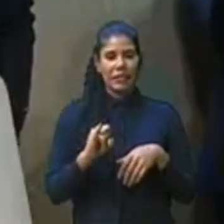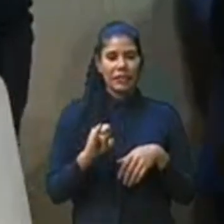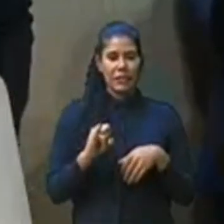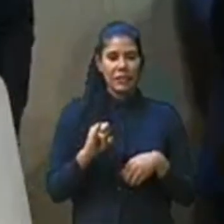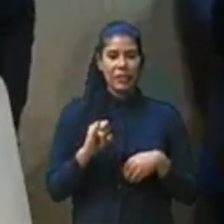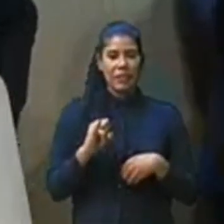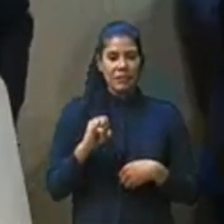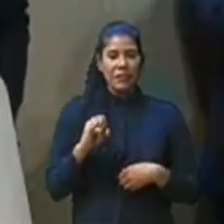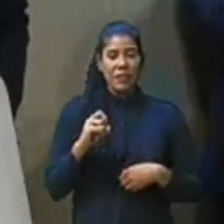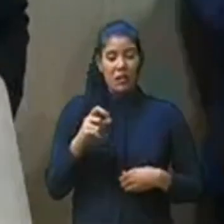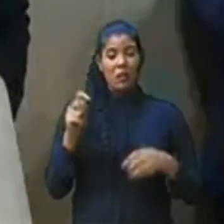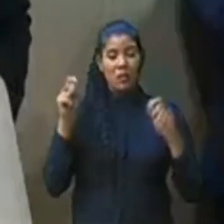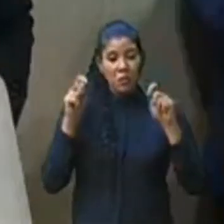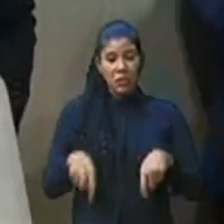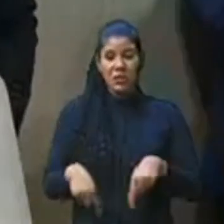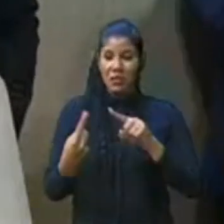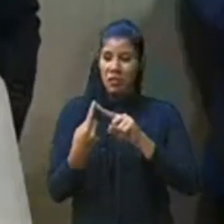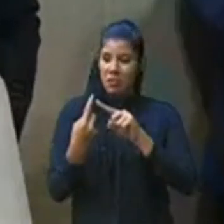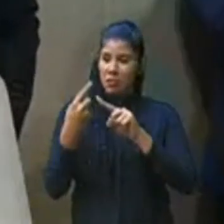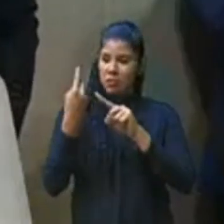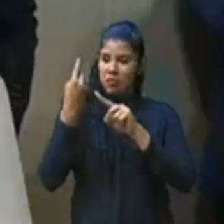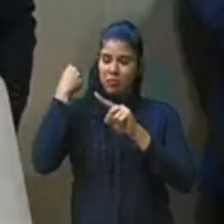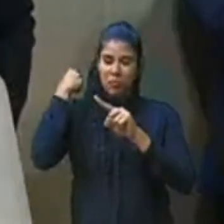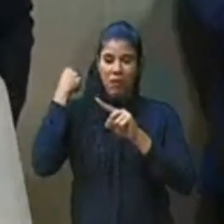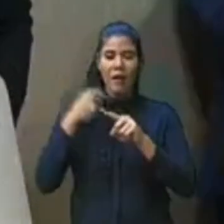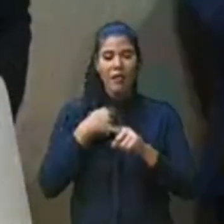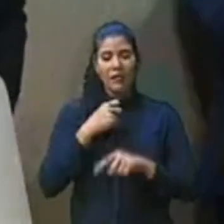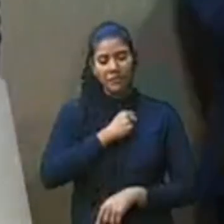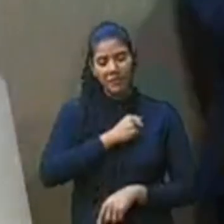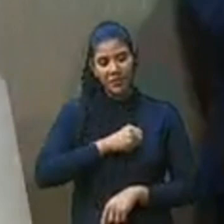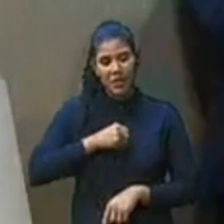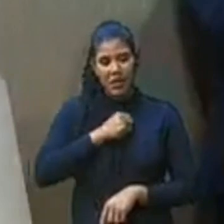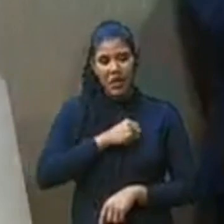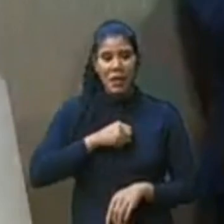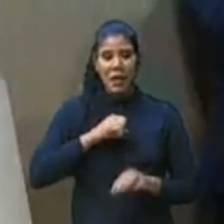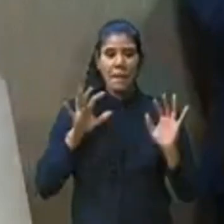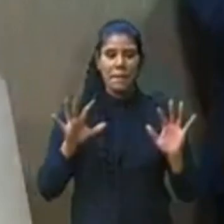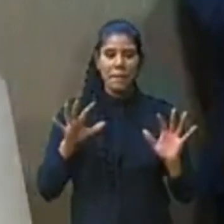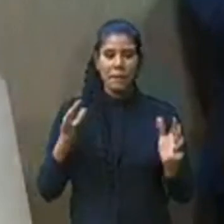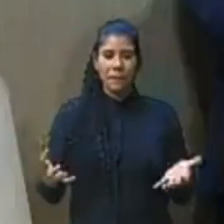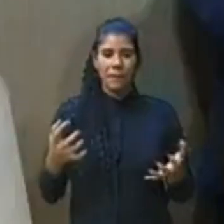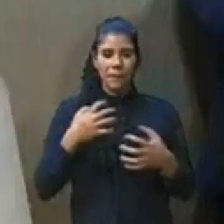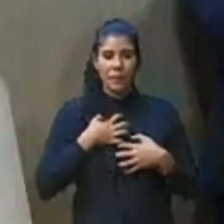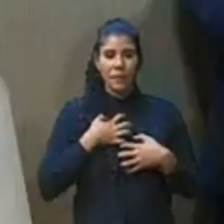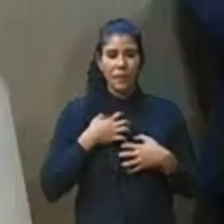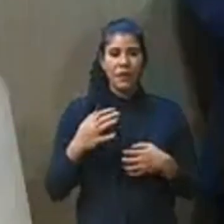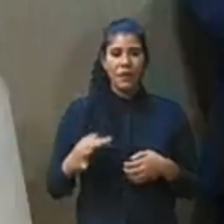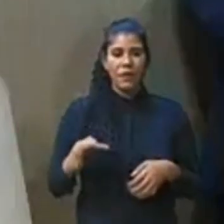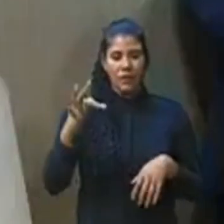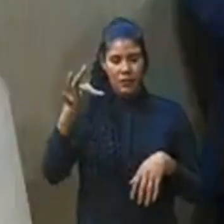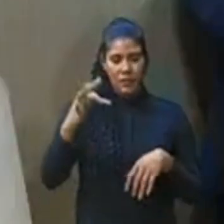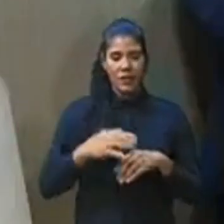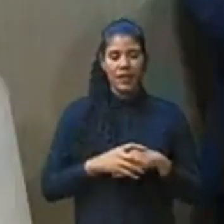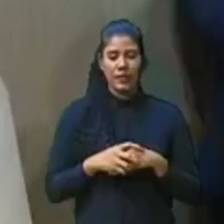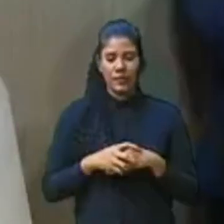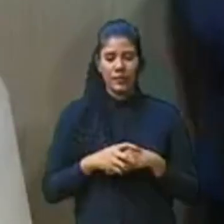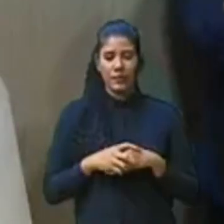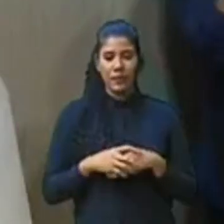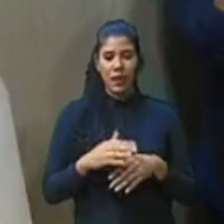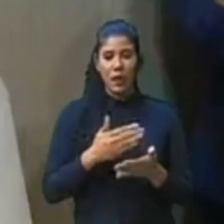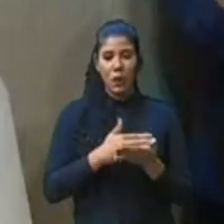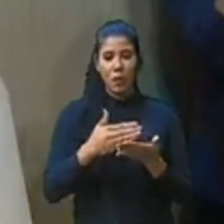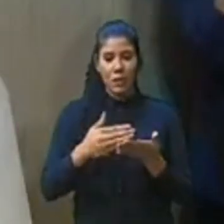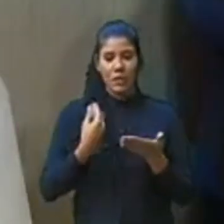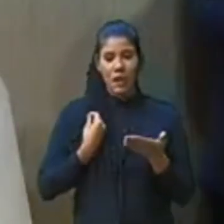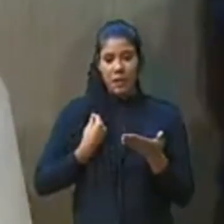muita saudade, mas teria principalmente aqui uma alimentação muito forte chamada esperança. Comecei a